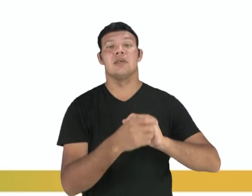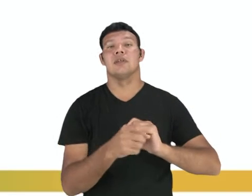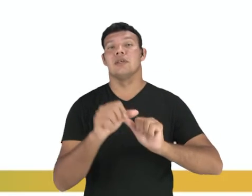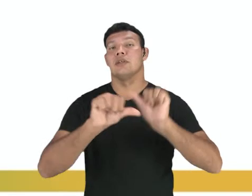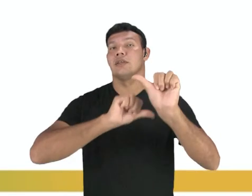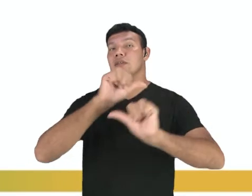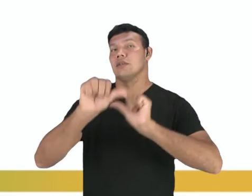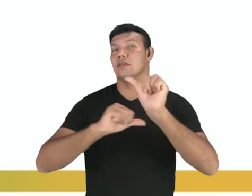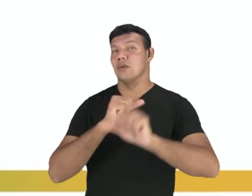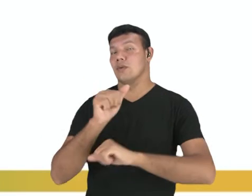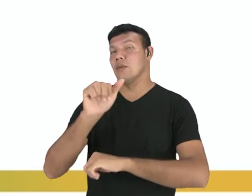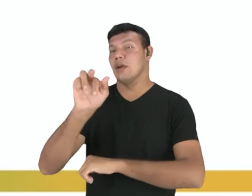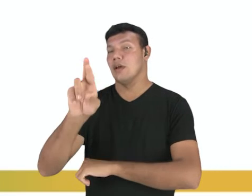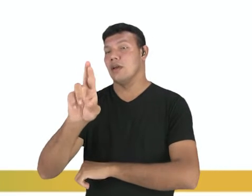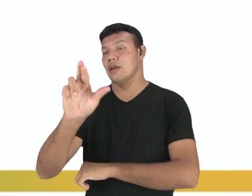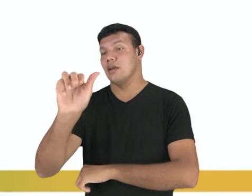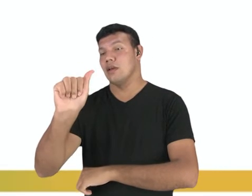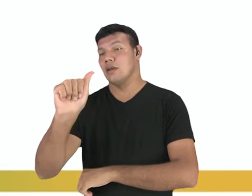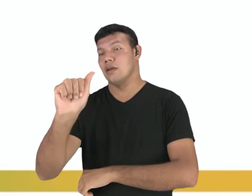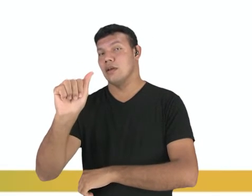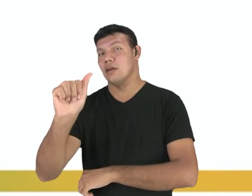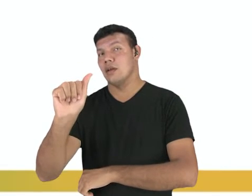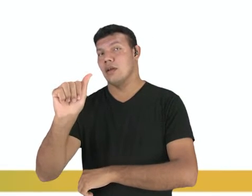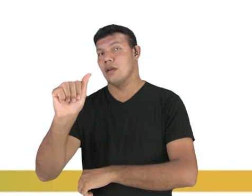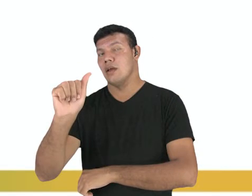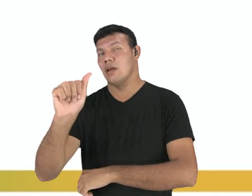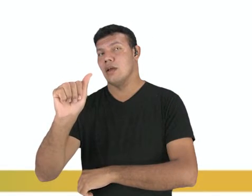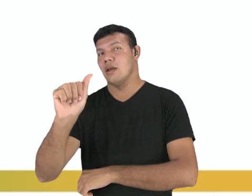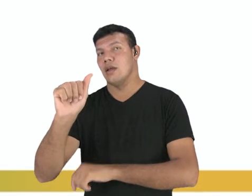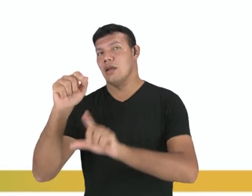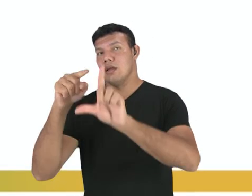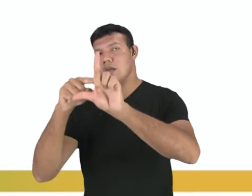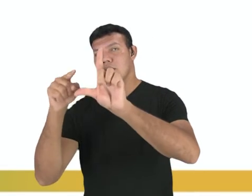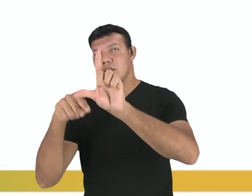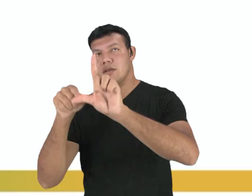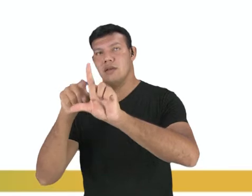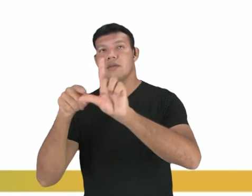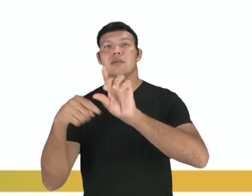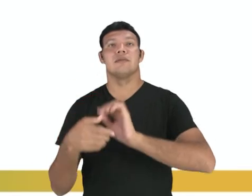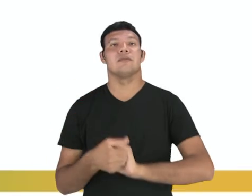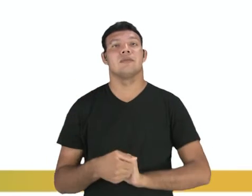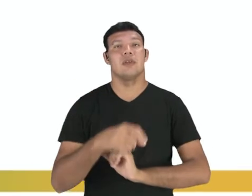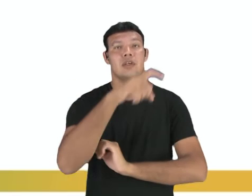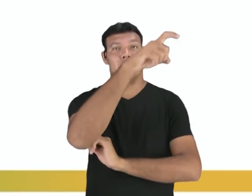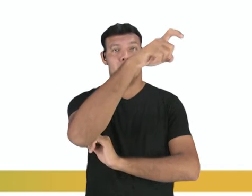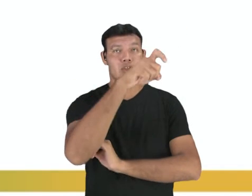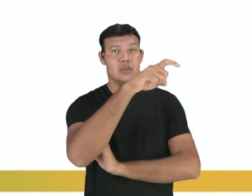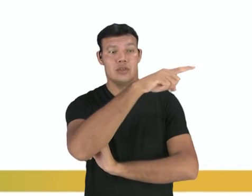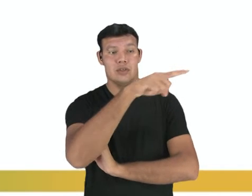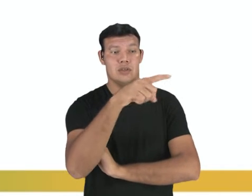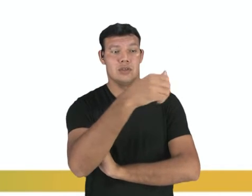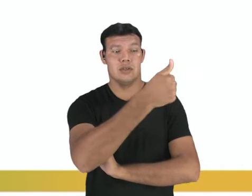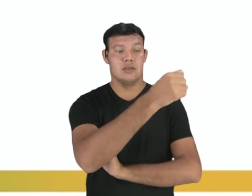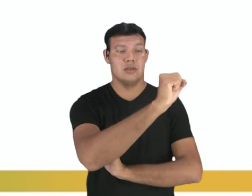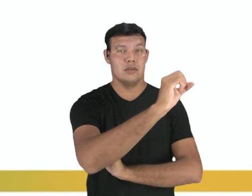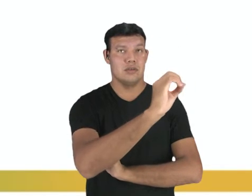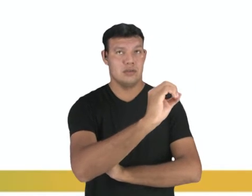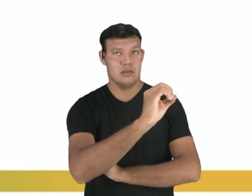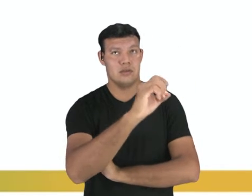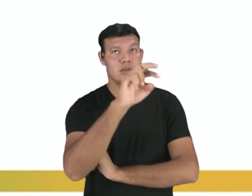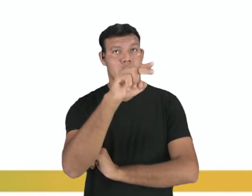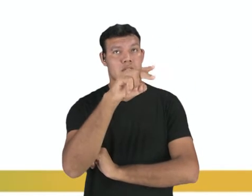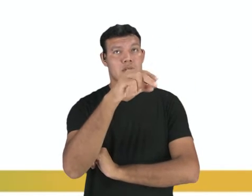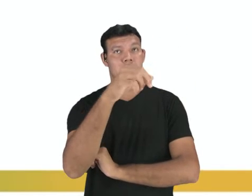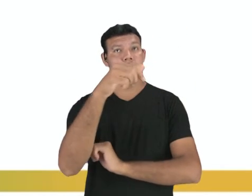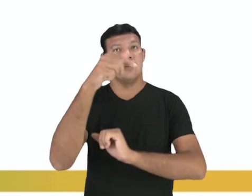Observe que é o inverso então vai ficar x sobre 180 = 7